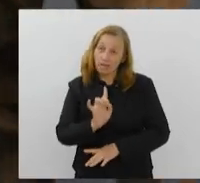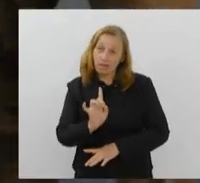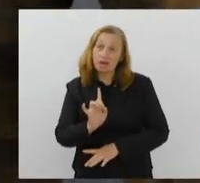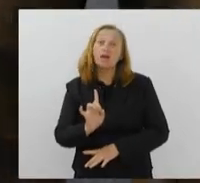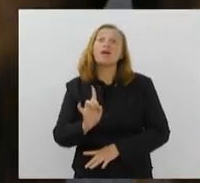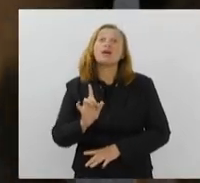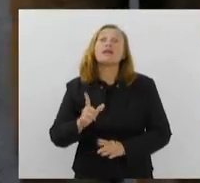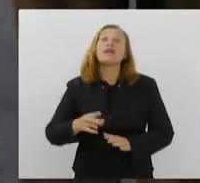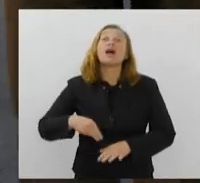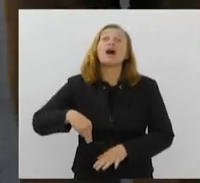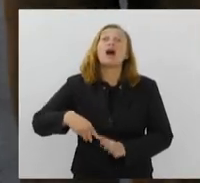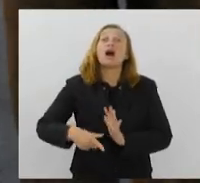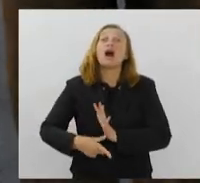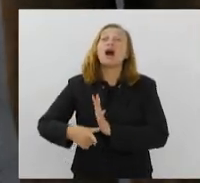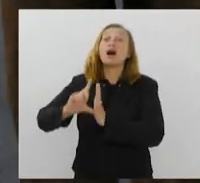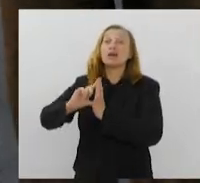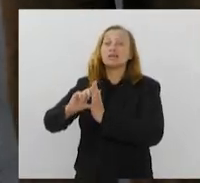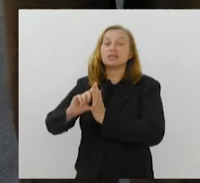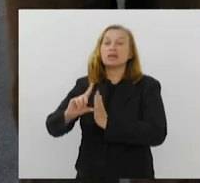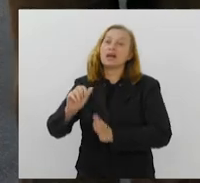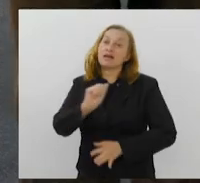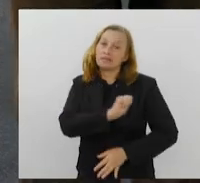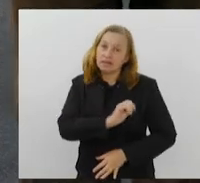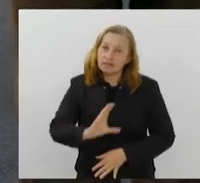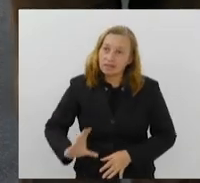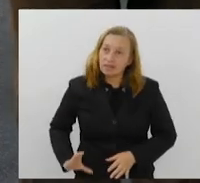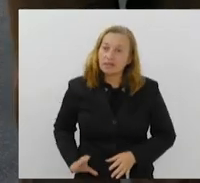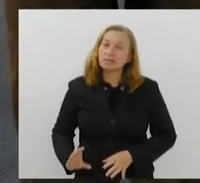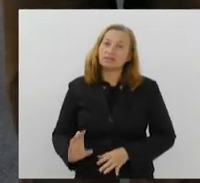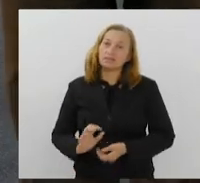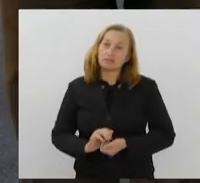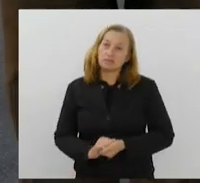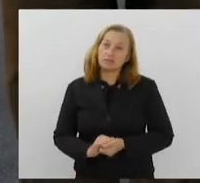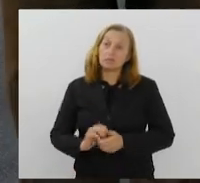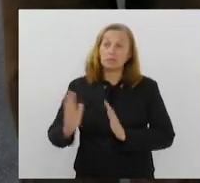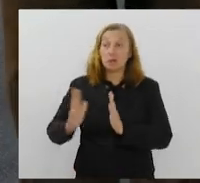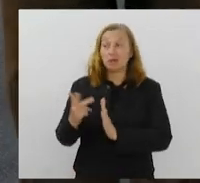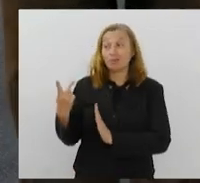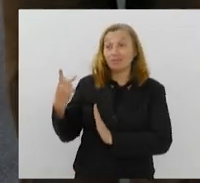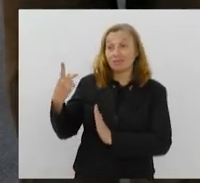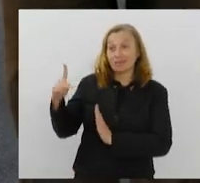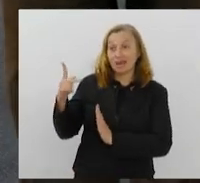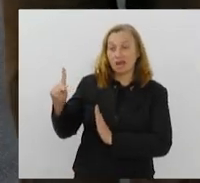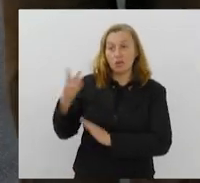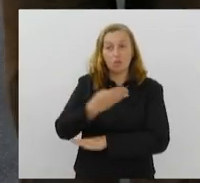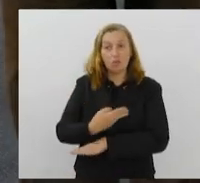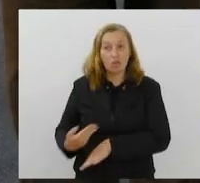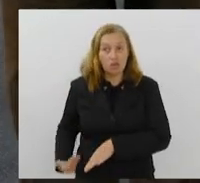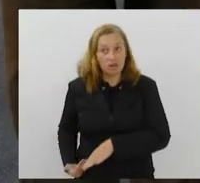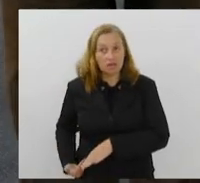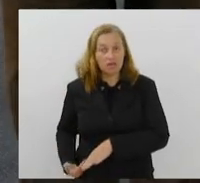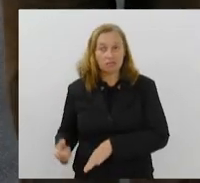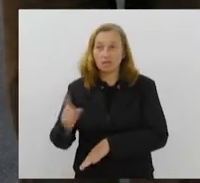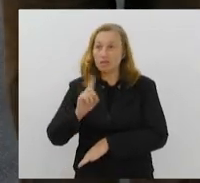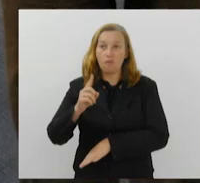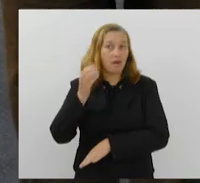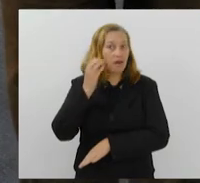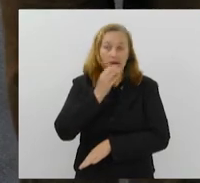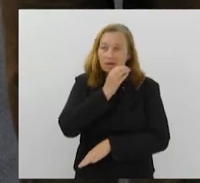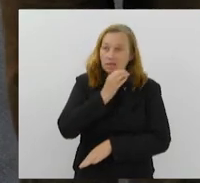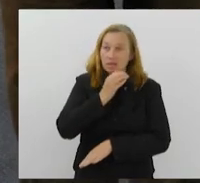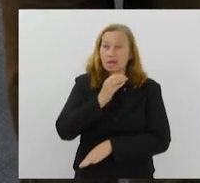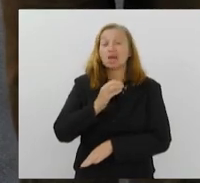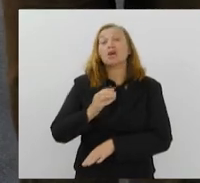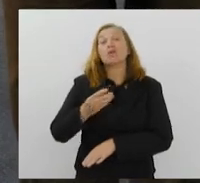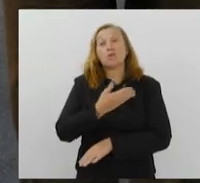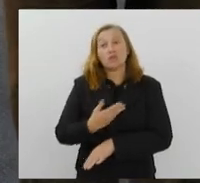da casa deputado André Siciliano. O governador não era Cláudio Castro, é